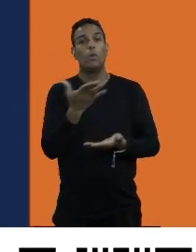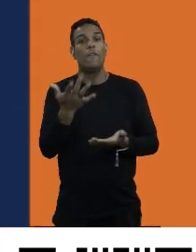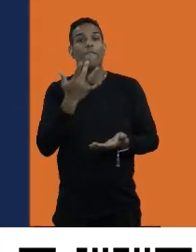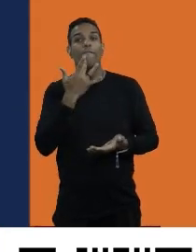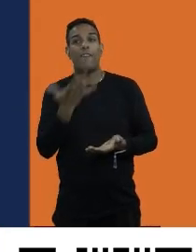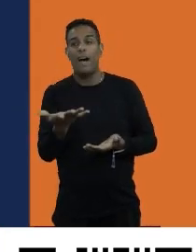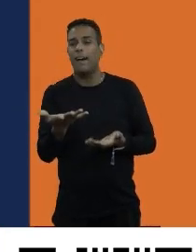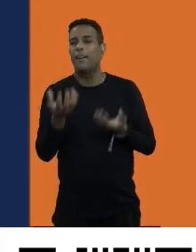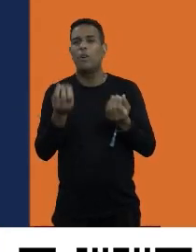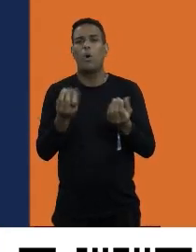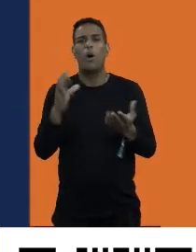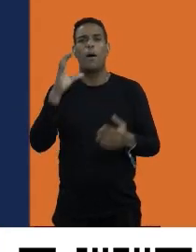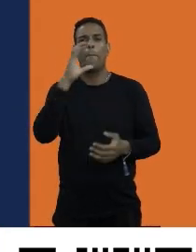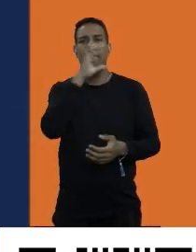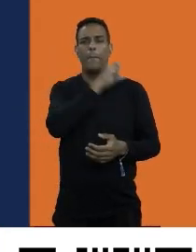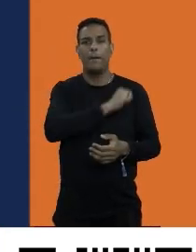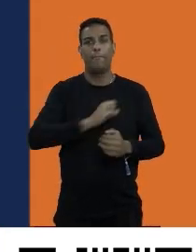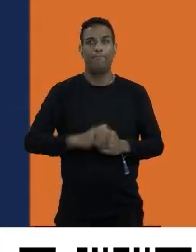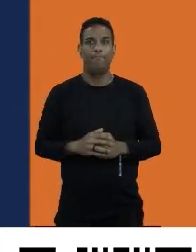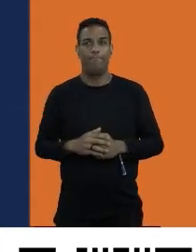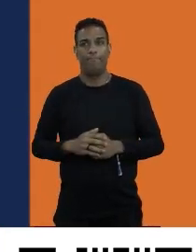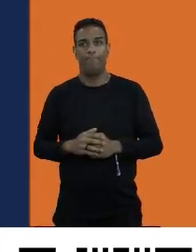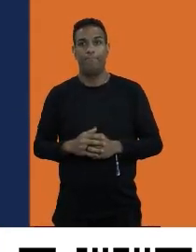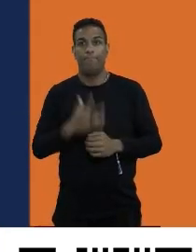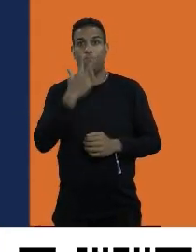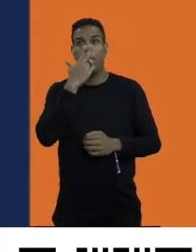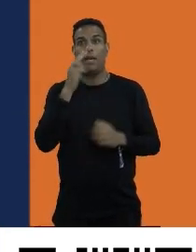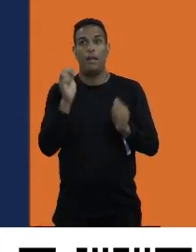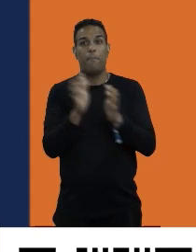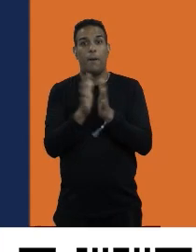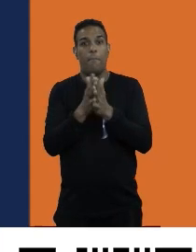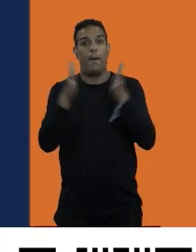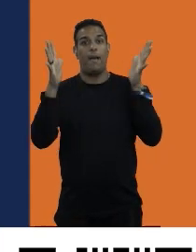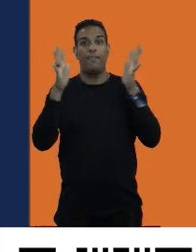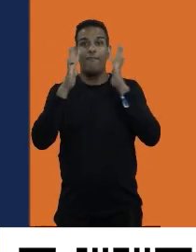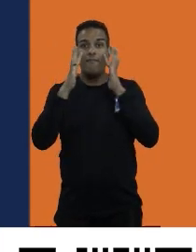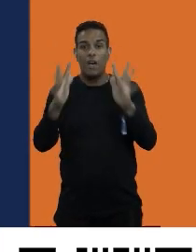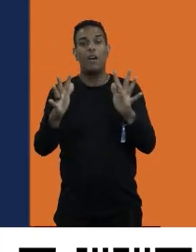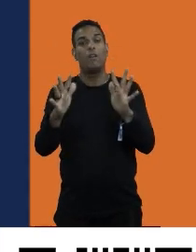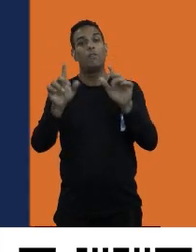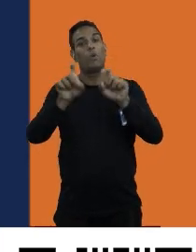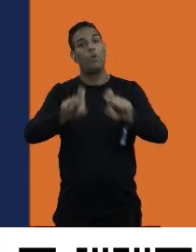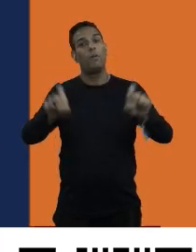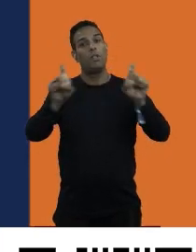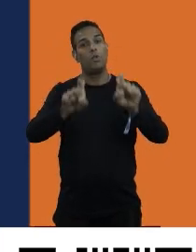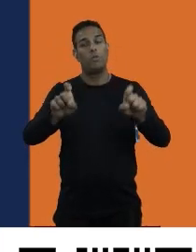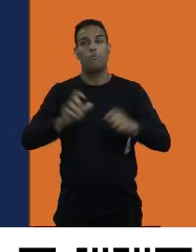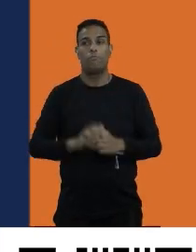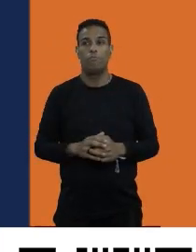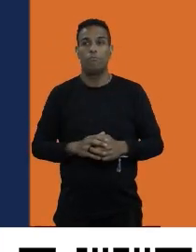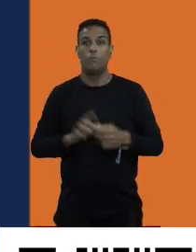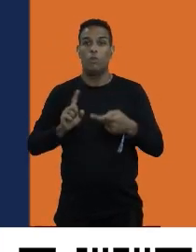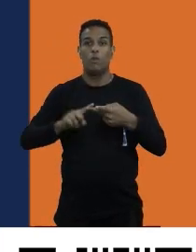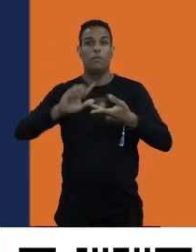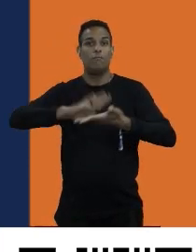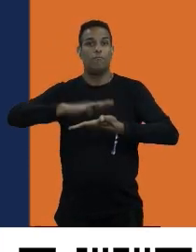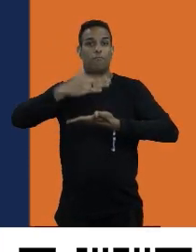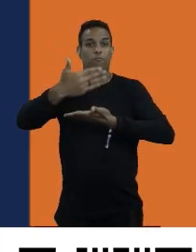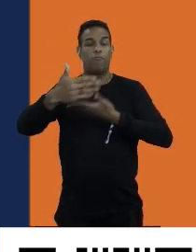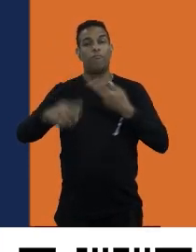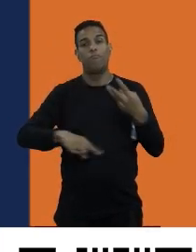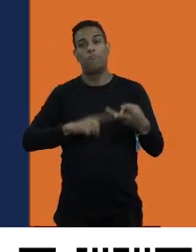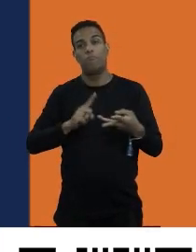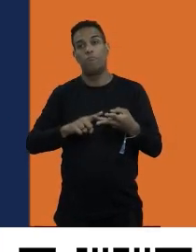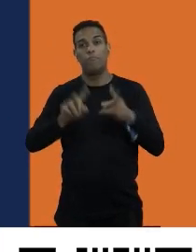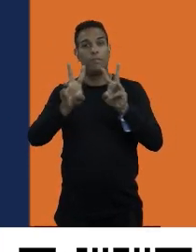fácil, é descomplicado, é rápido, você faz voando, parece até mágica. É só acessar do seu computador ou do seu smartphone